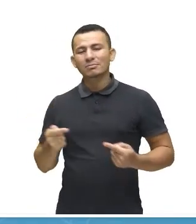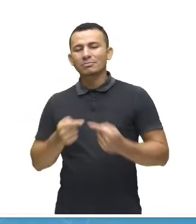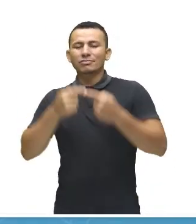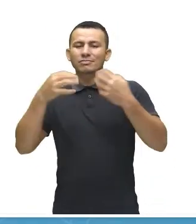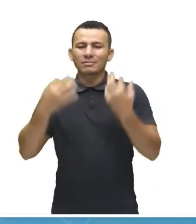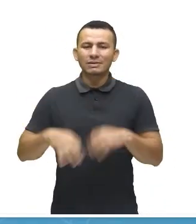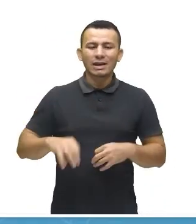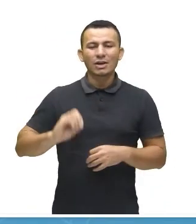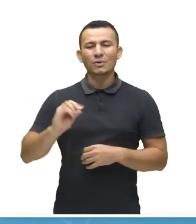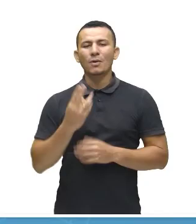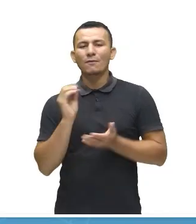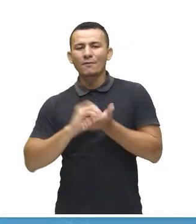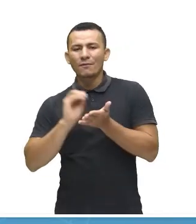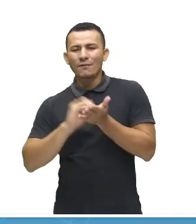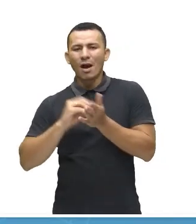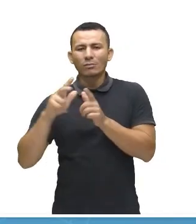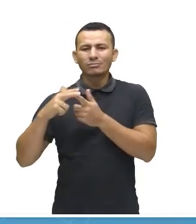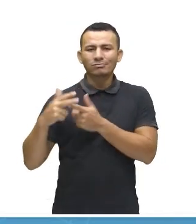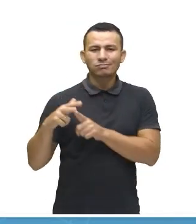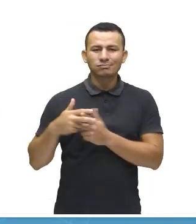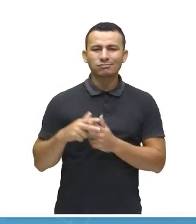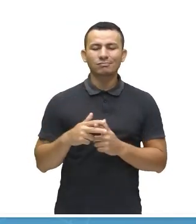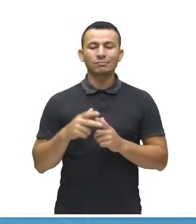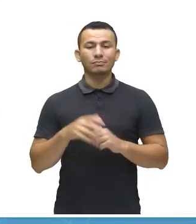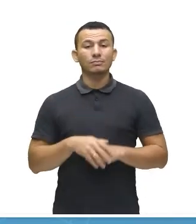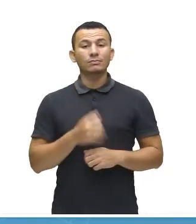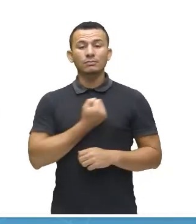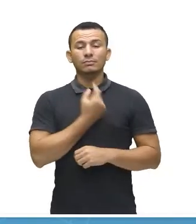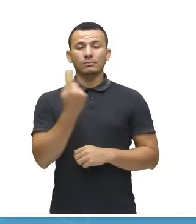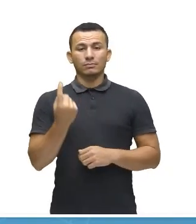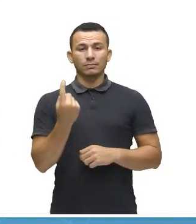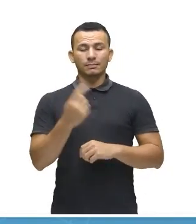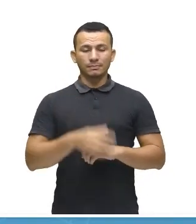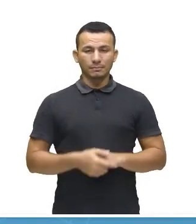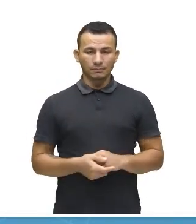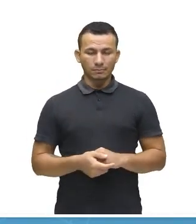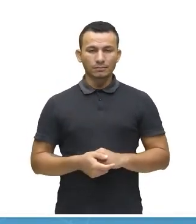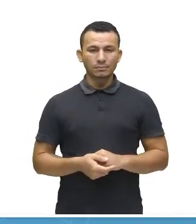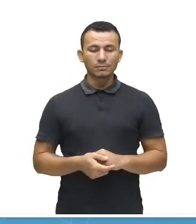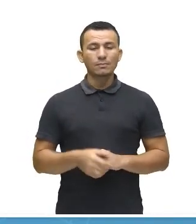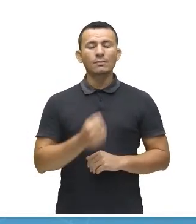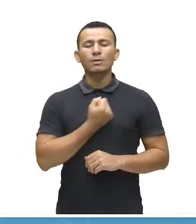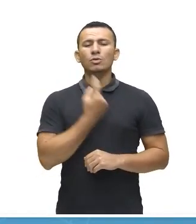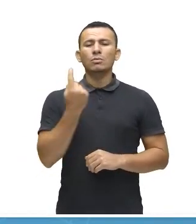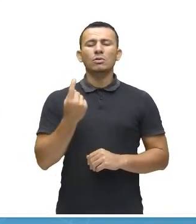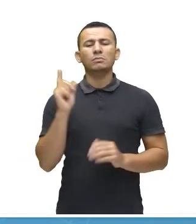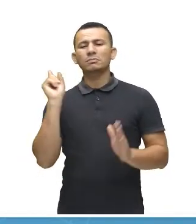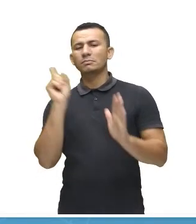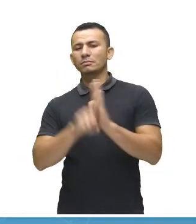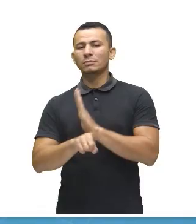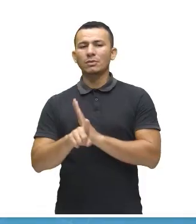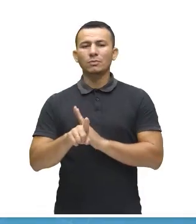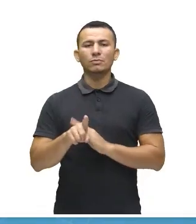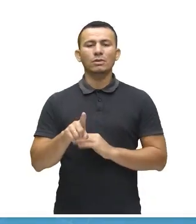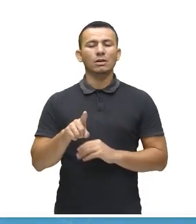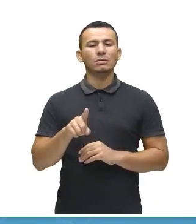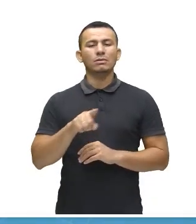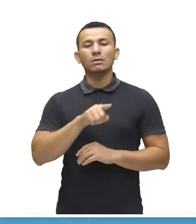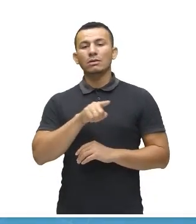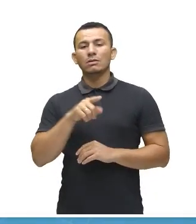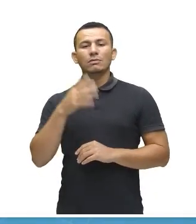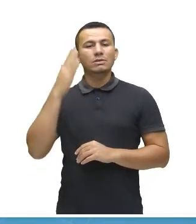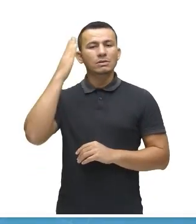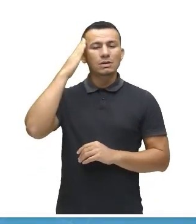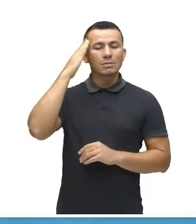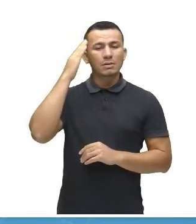que ajustar alguma coisa. Primeira questão, queria saber que você citasse